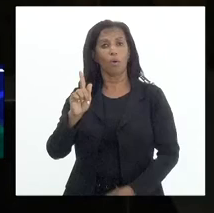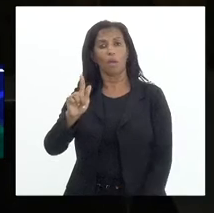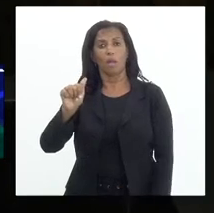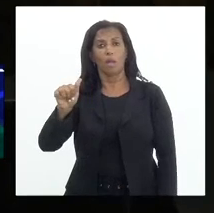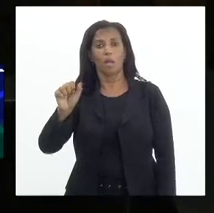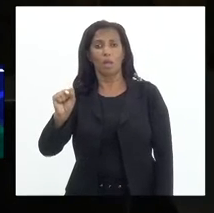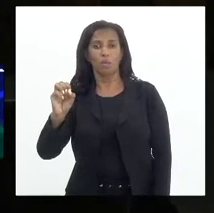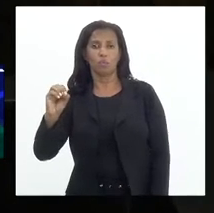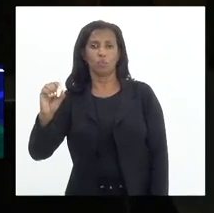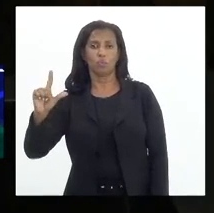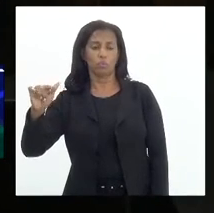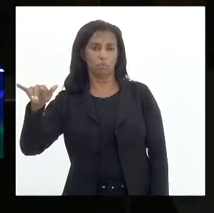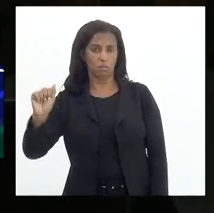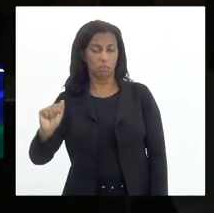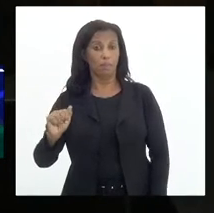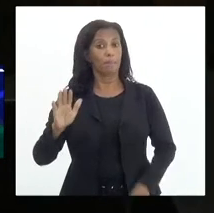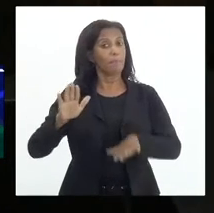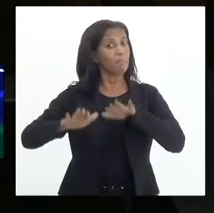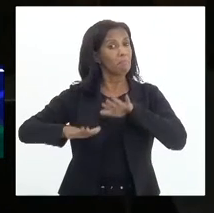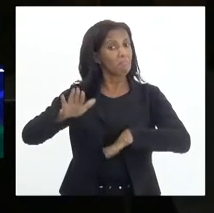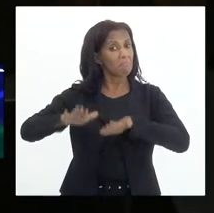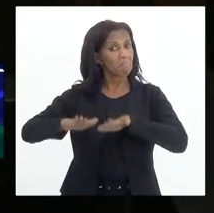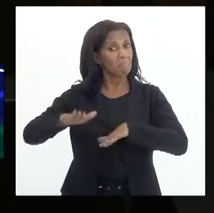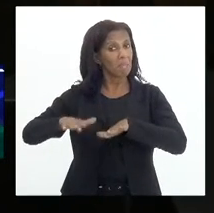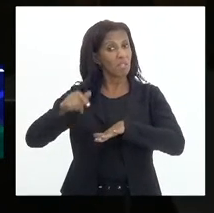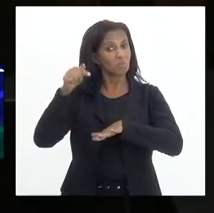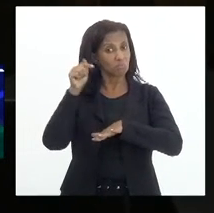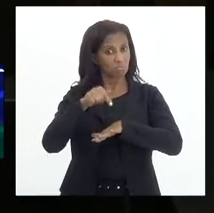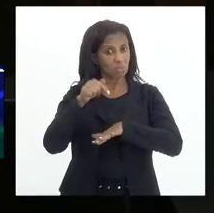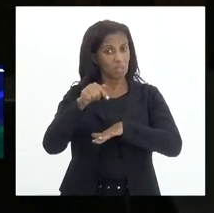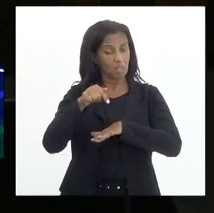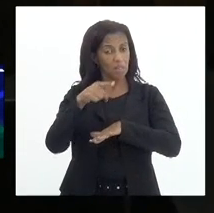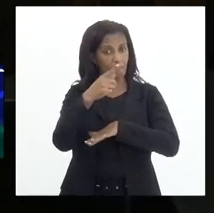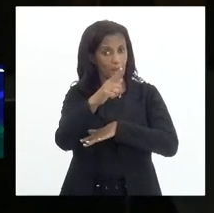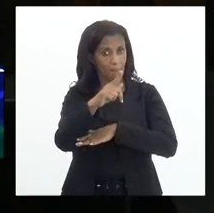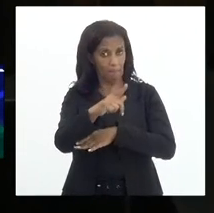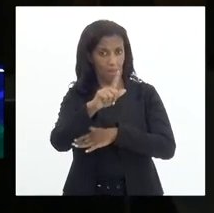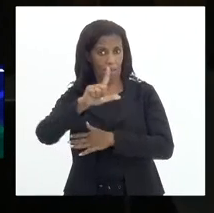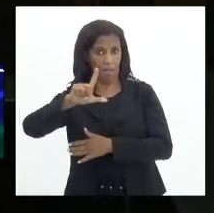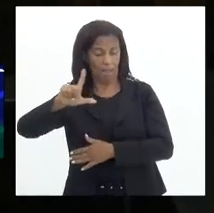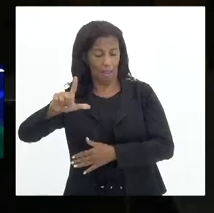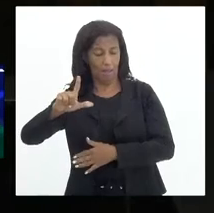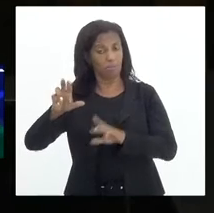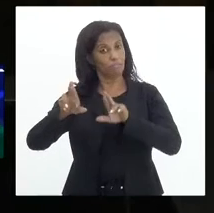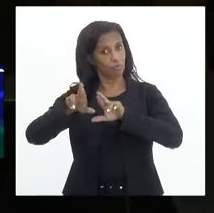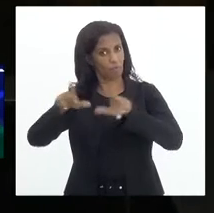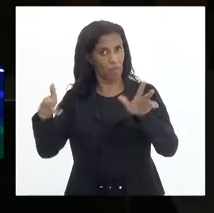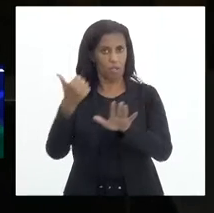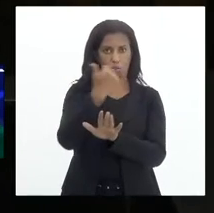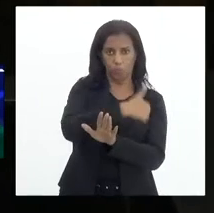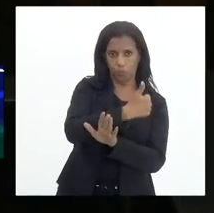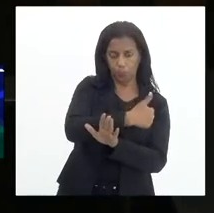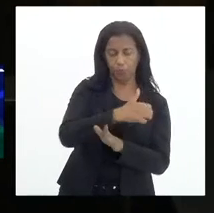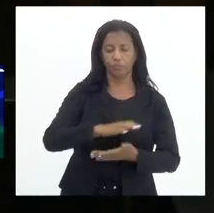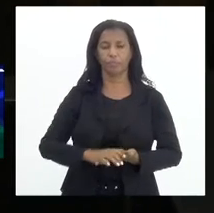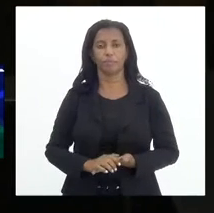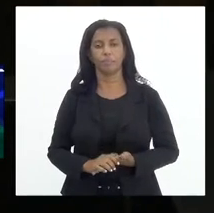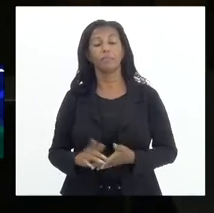gasolina. Mas mesmo nesse PL, que difere do primeiro, está